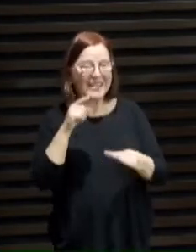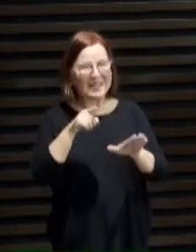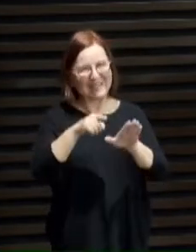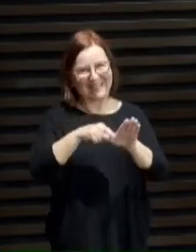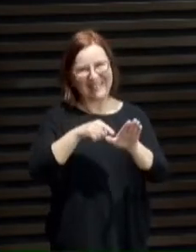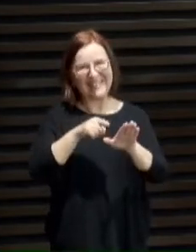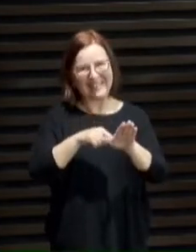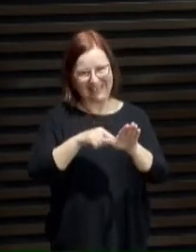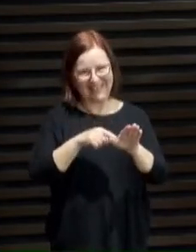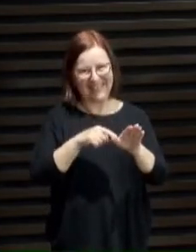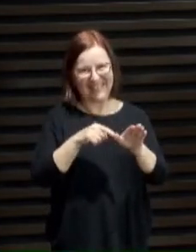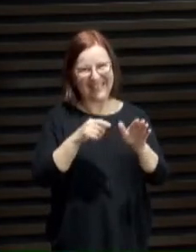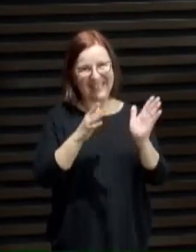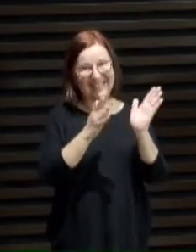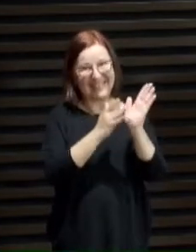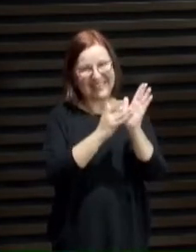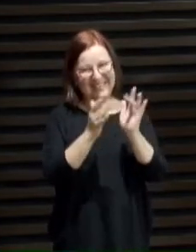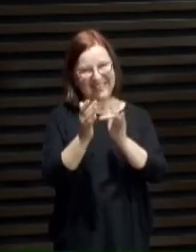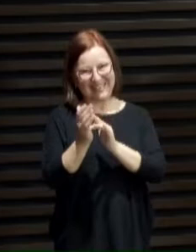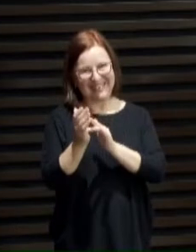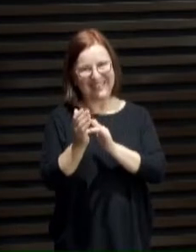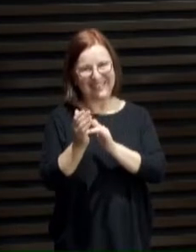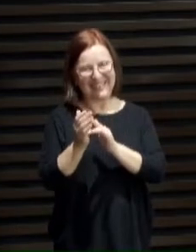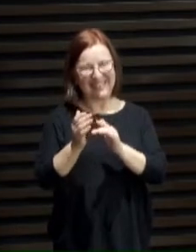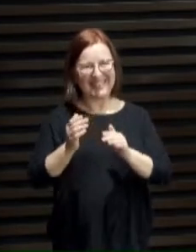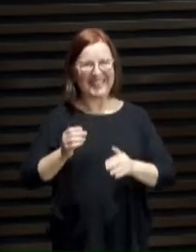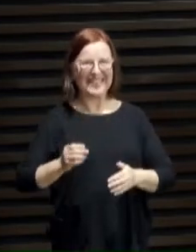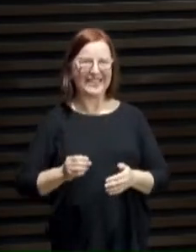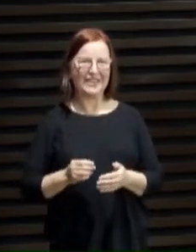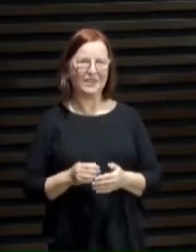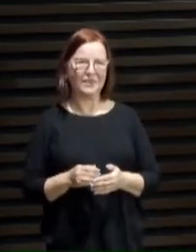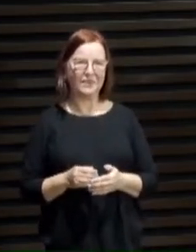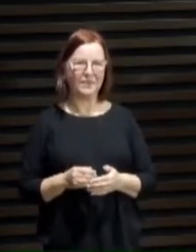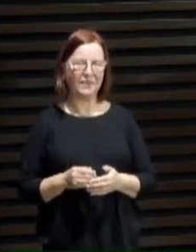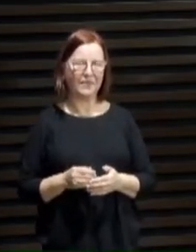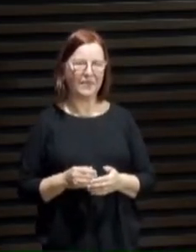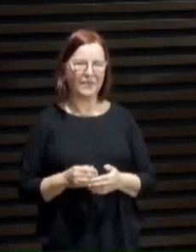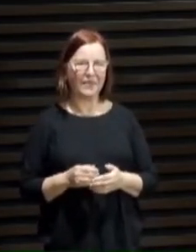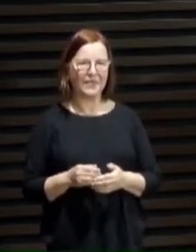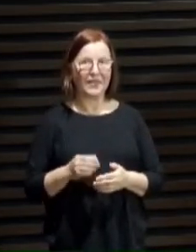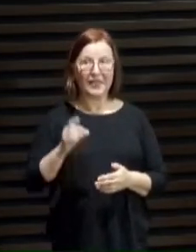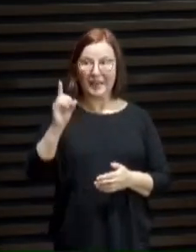Jesus. Ela vai dizer: chega,